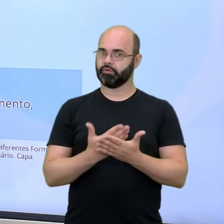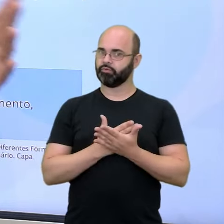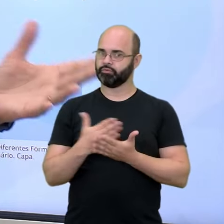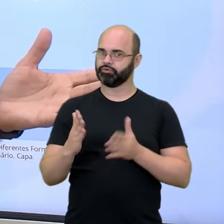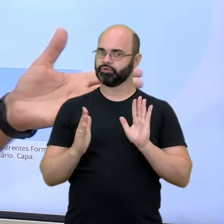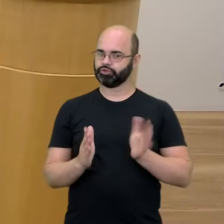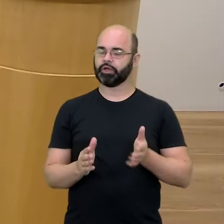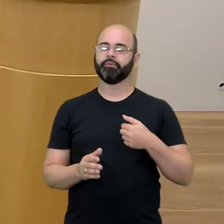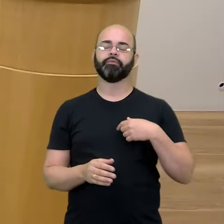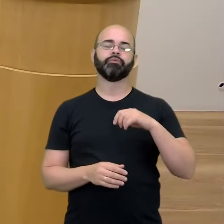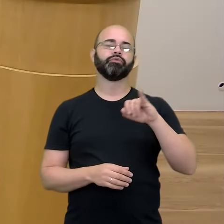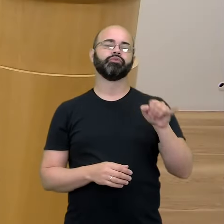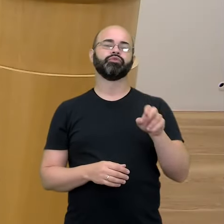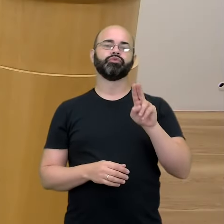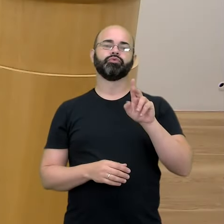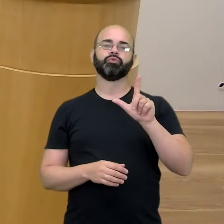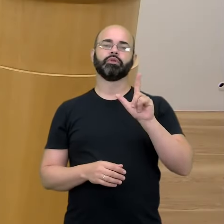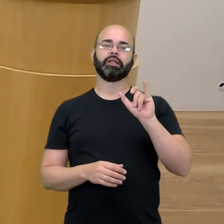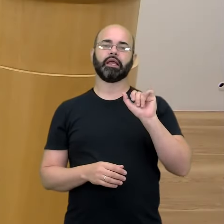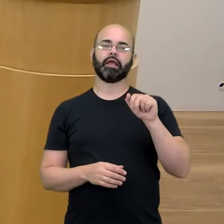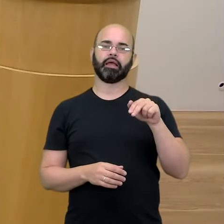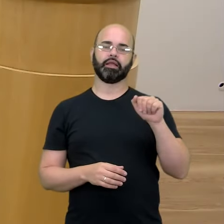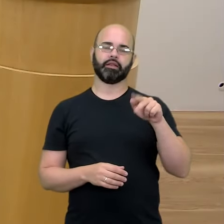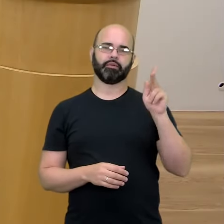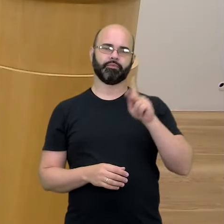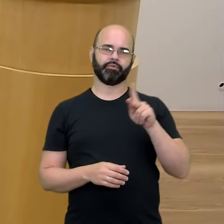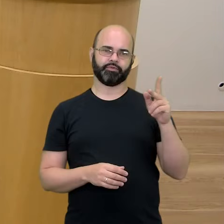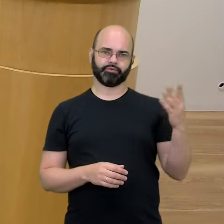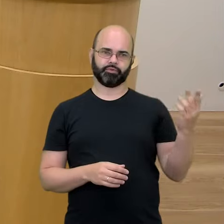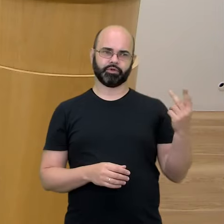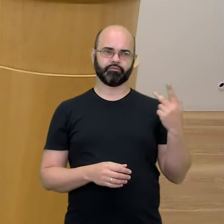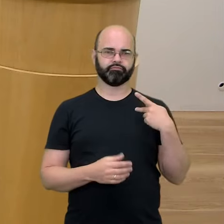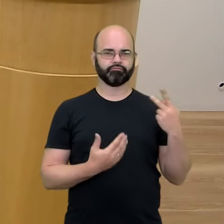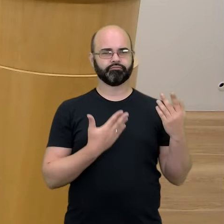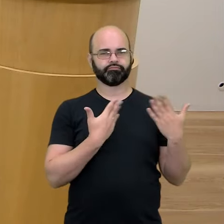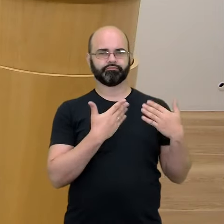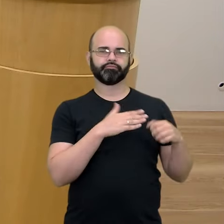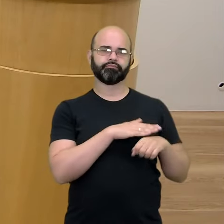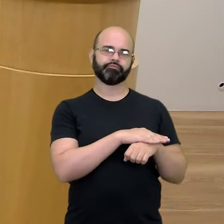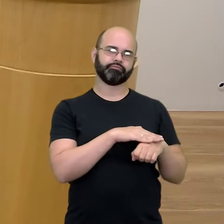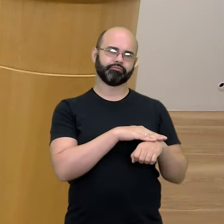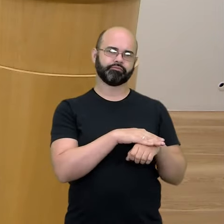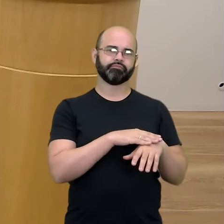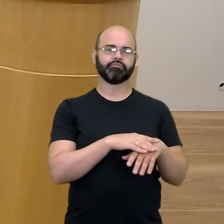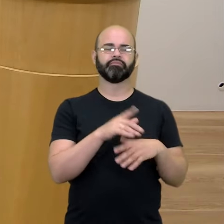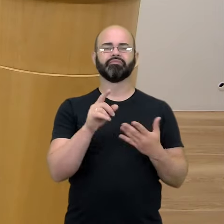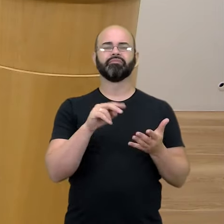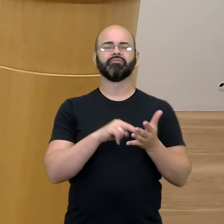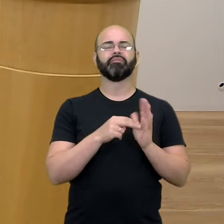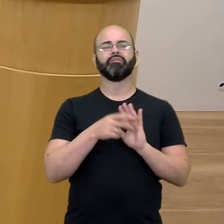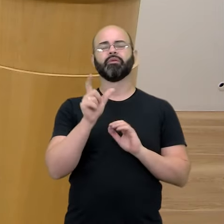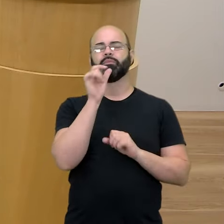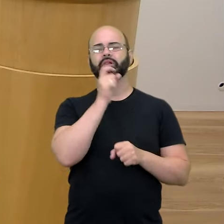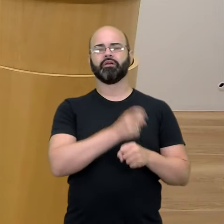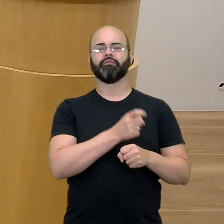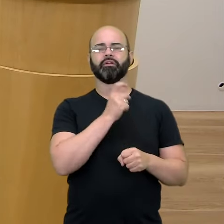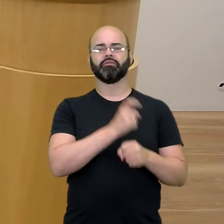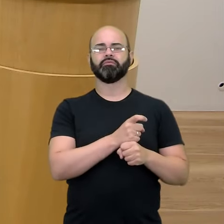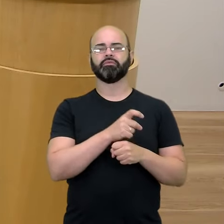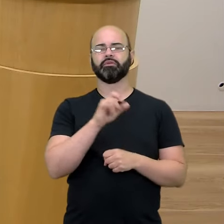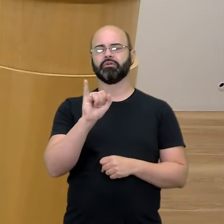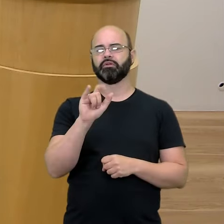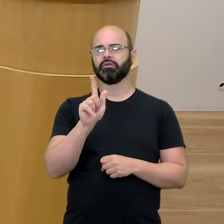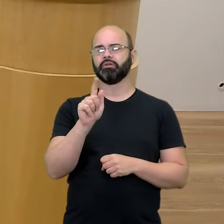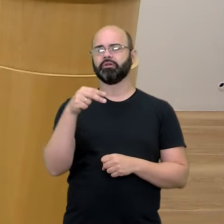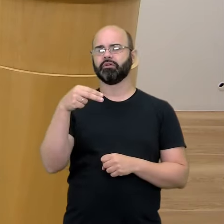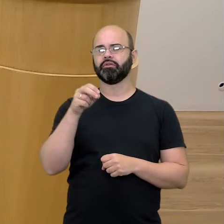a professora Juliana, eu acho que foi numa interação, a gente debateu sobre o que era ignorante, a palavra Sim. ignorante. Foi numa aula